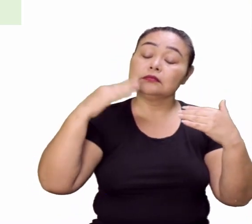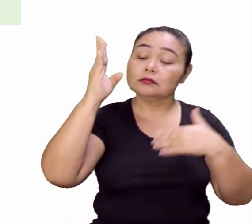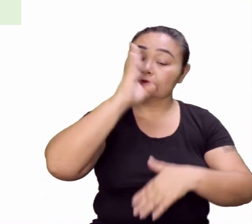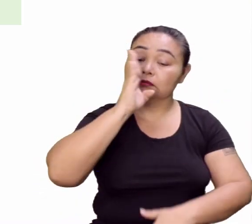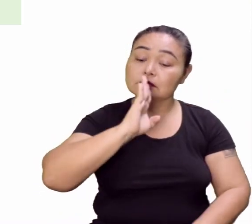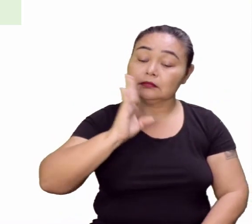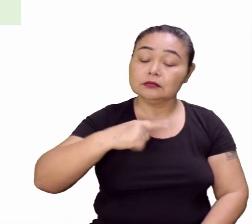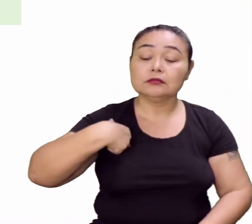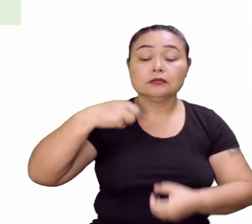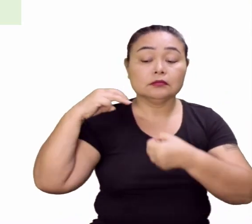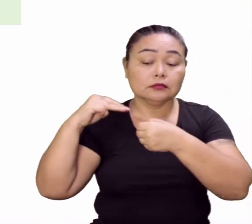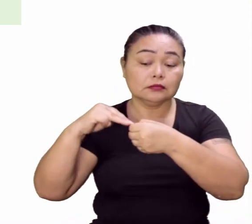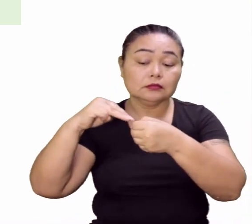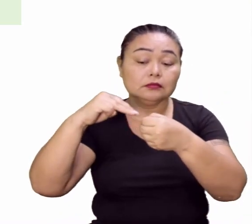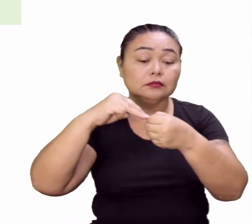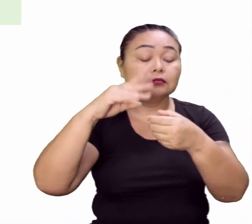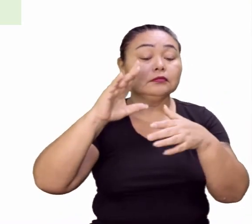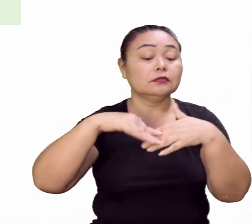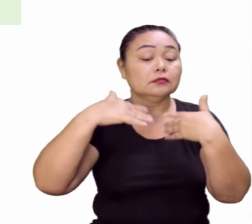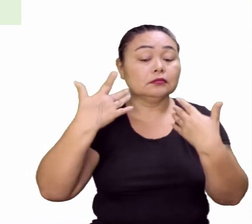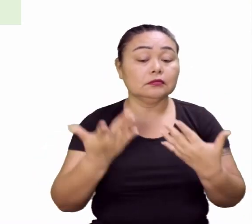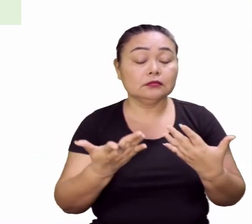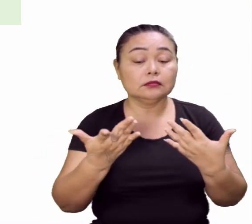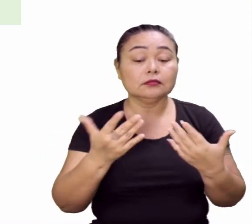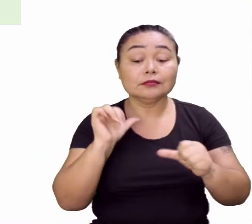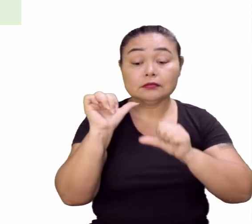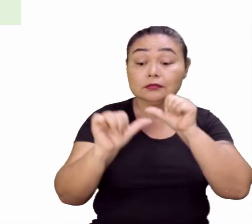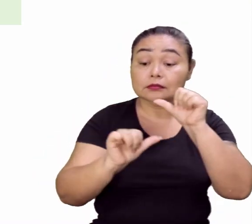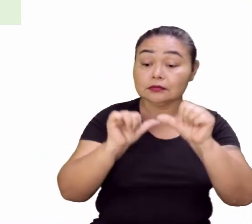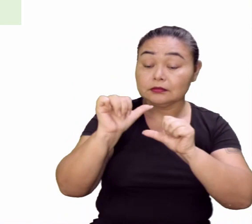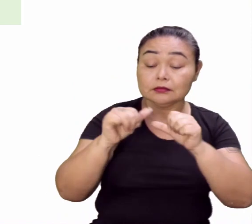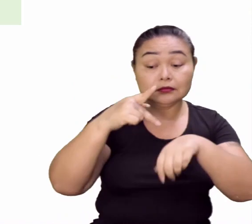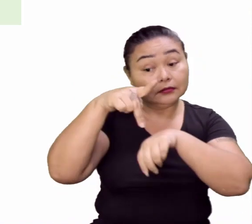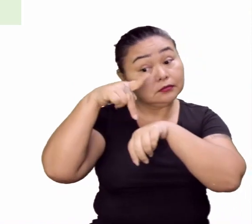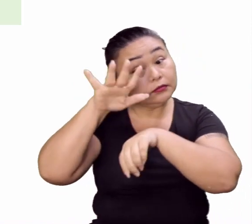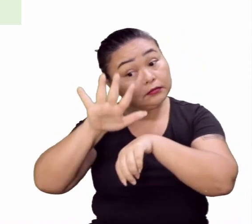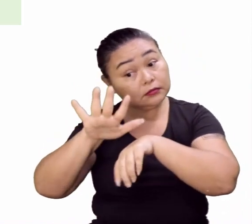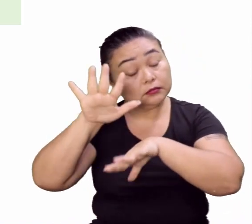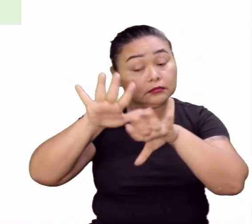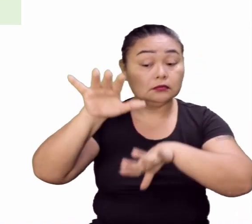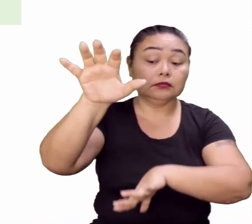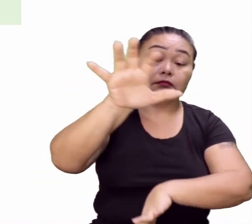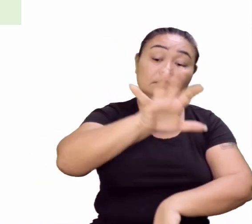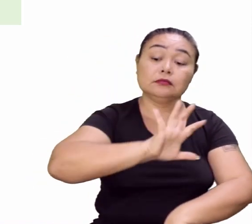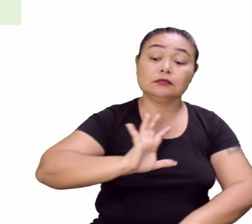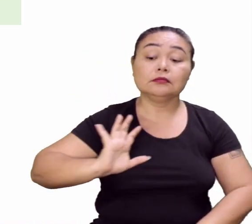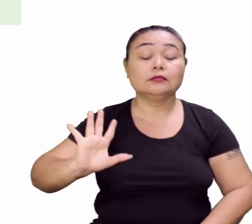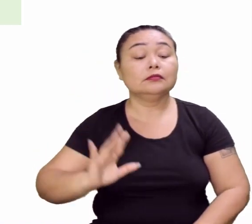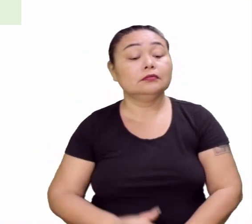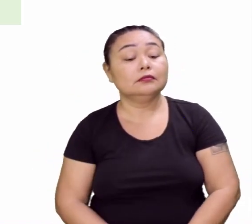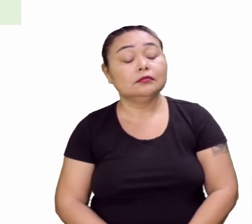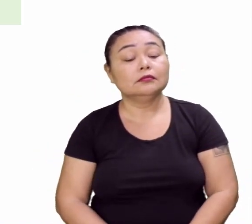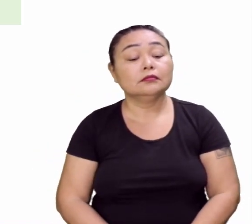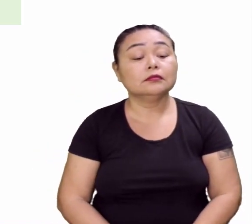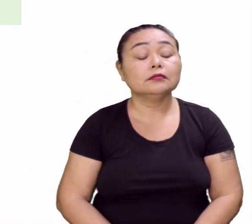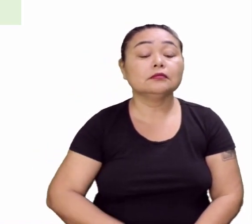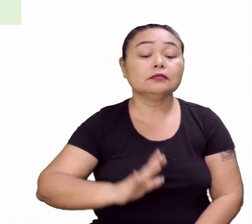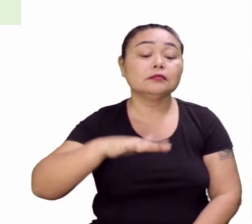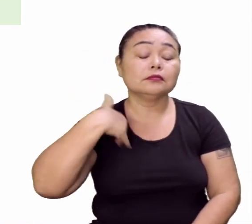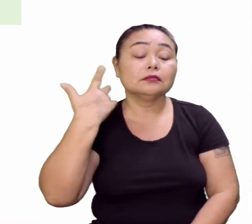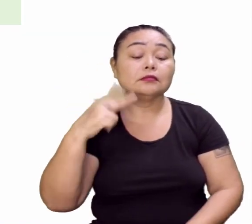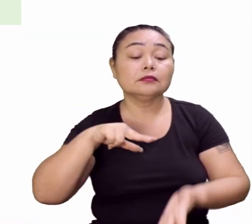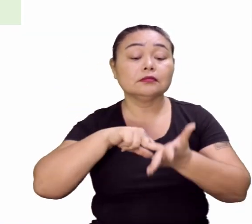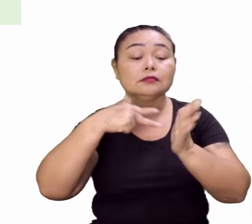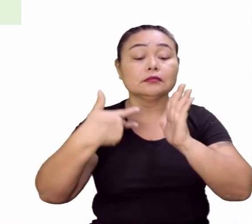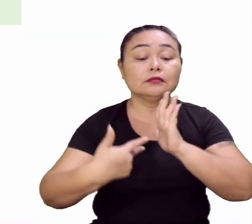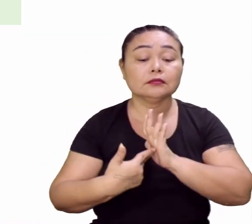como município, tem um X de habitantes, então muda de país para país, né, região para região. Bem, o